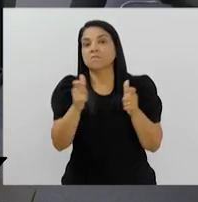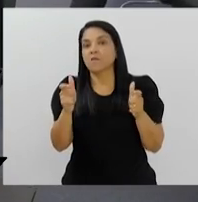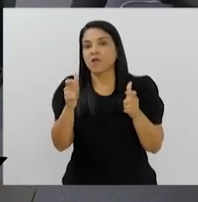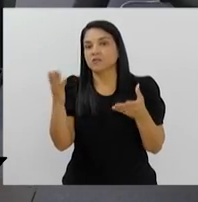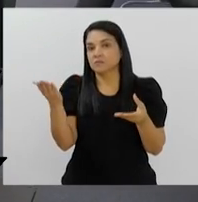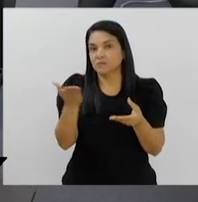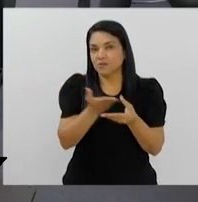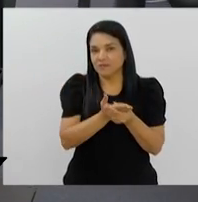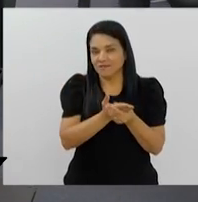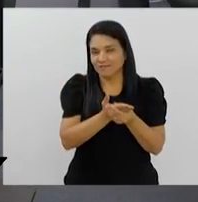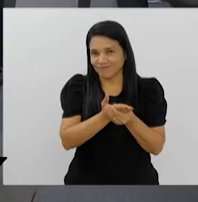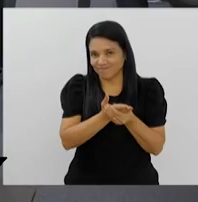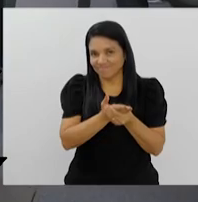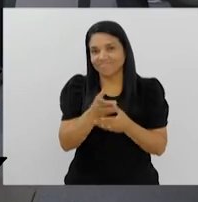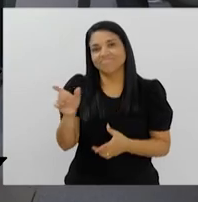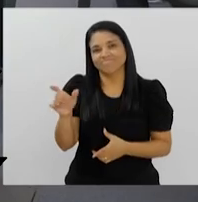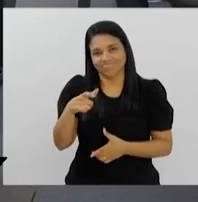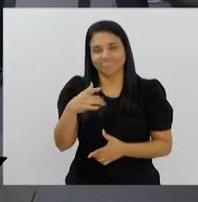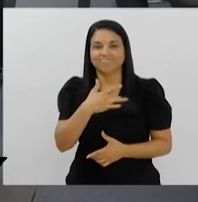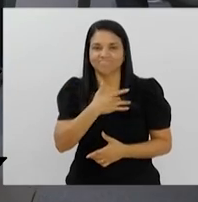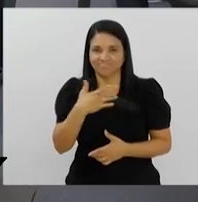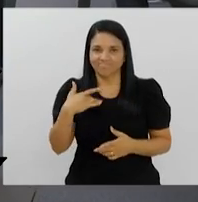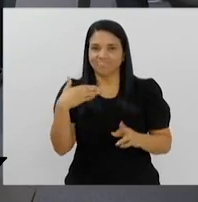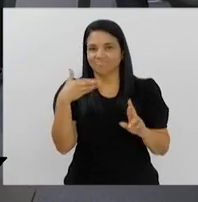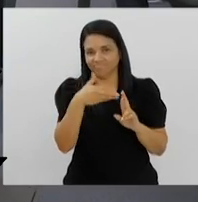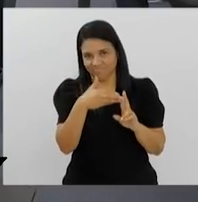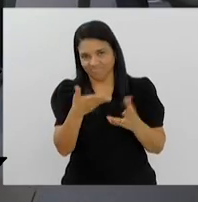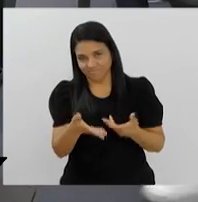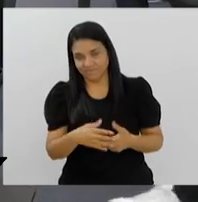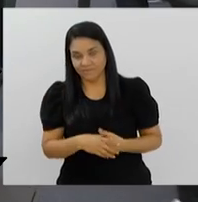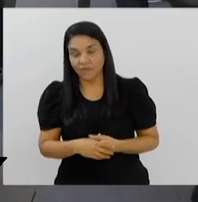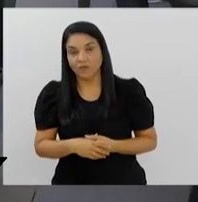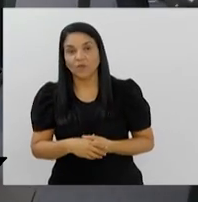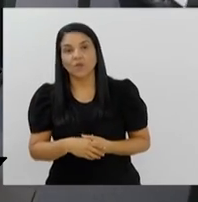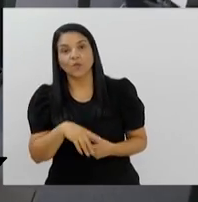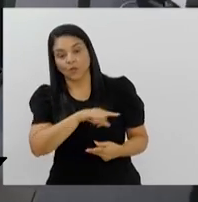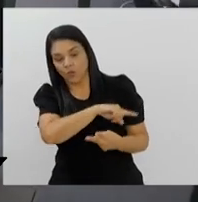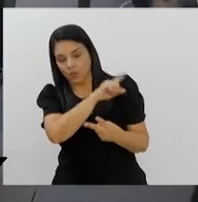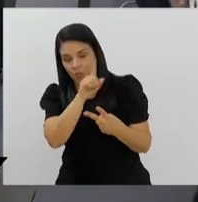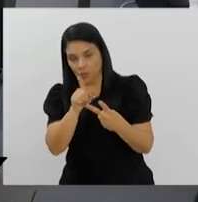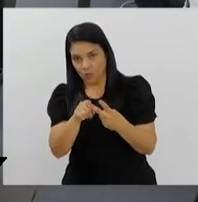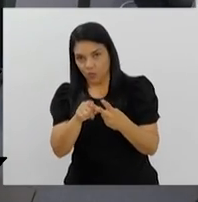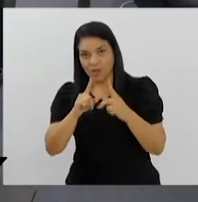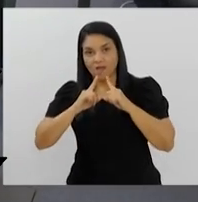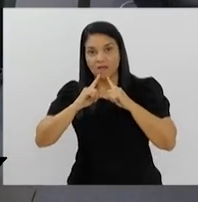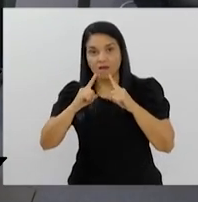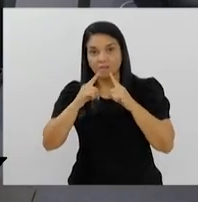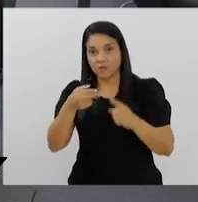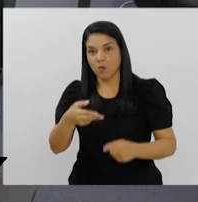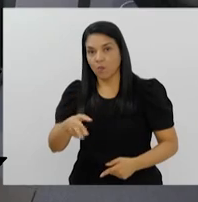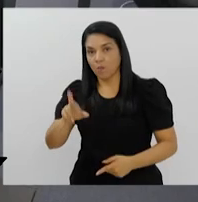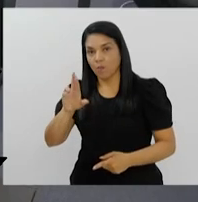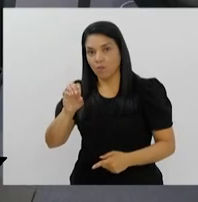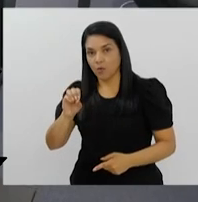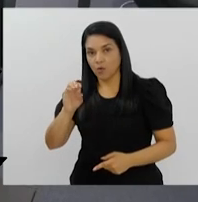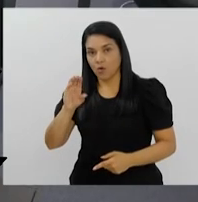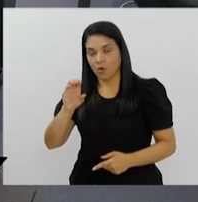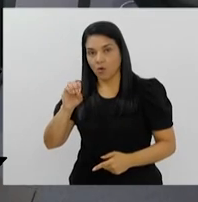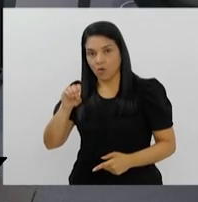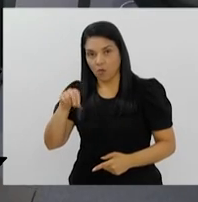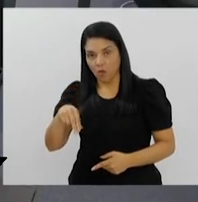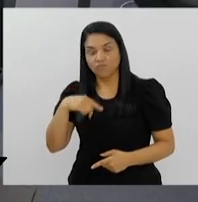a plano de saúde o outro caso que também tem muitas reclamações no Procom dificuldade